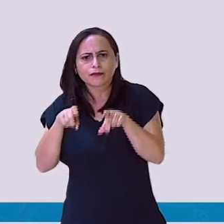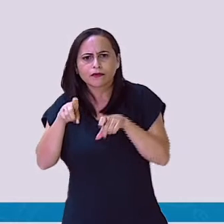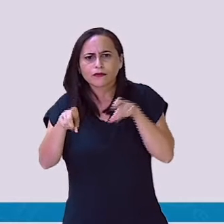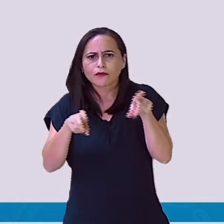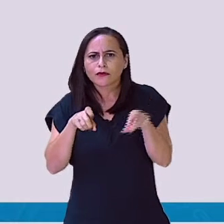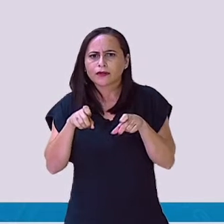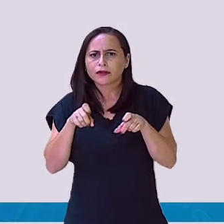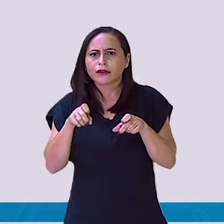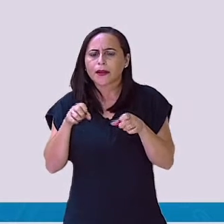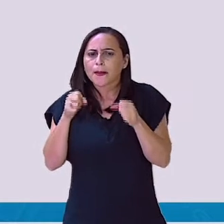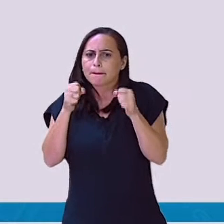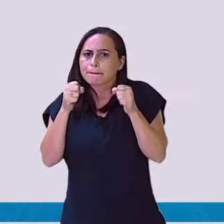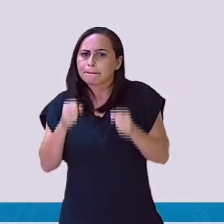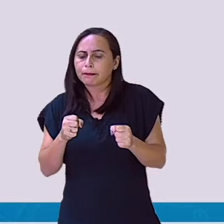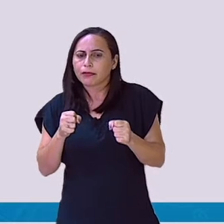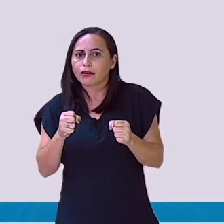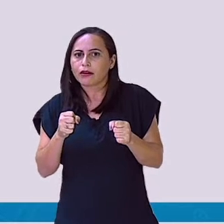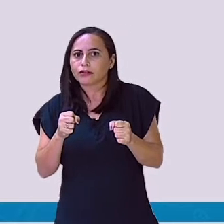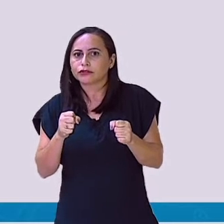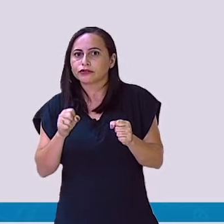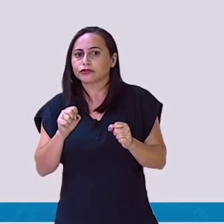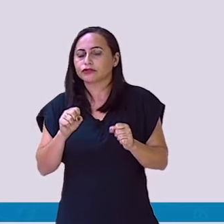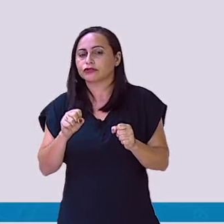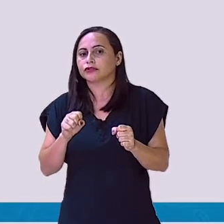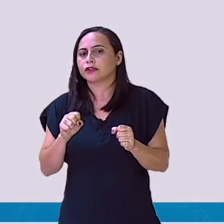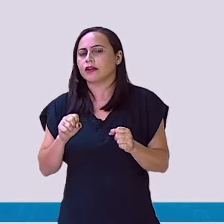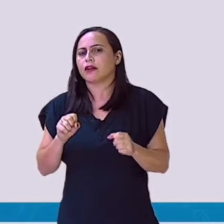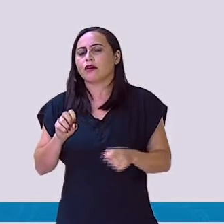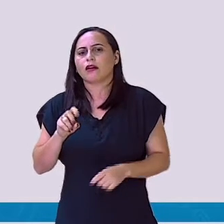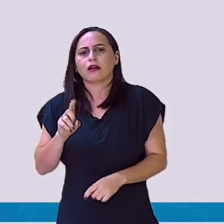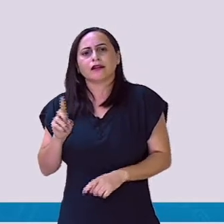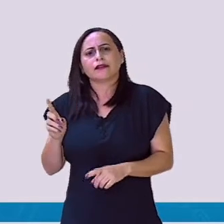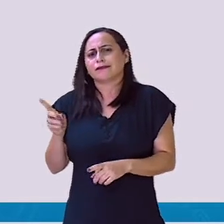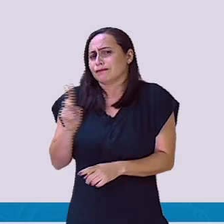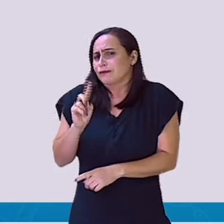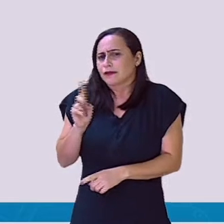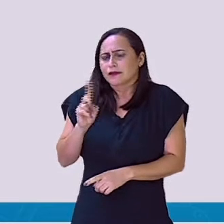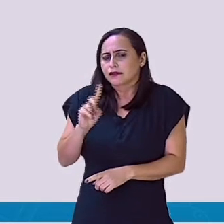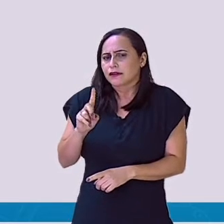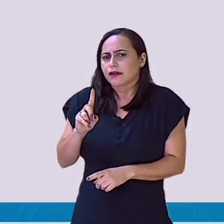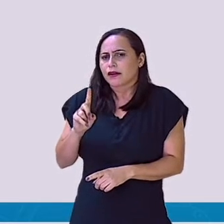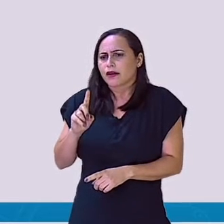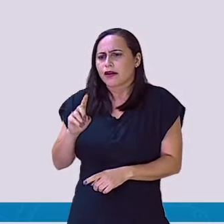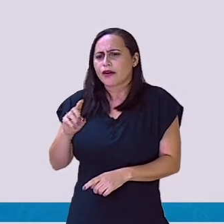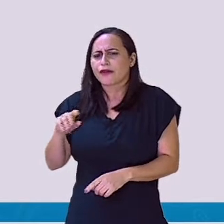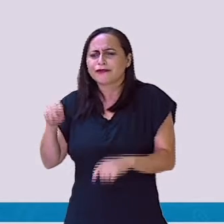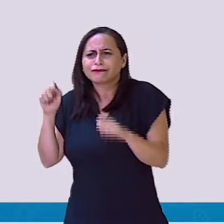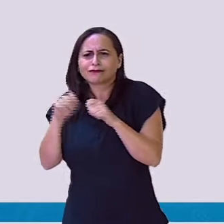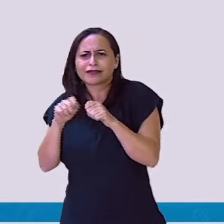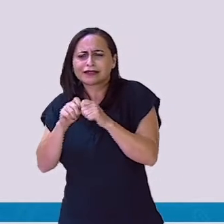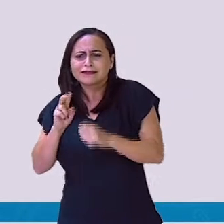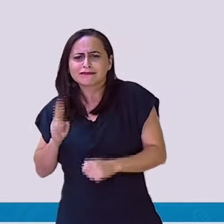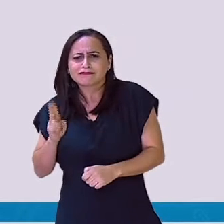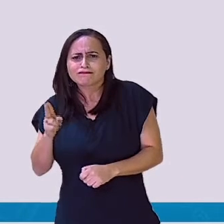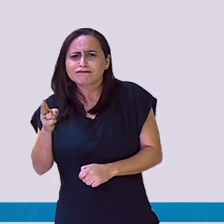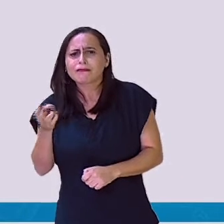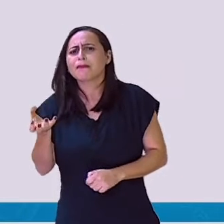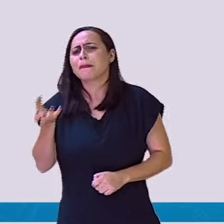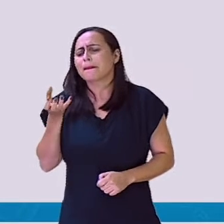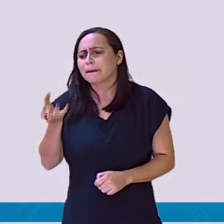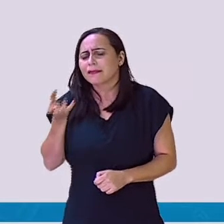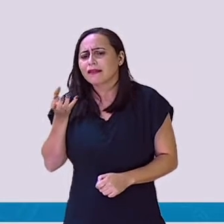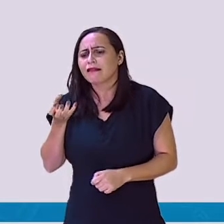possível, não é o mesmo que a onipotência, que seria conseguir sempre o que se quer,